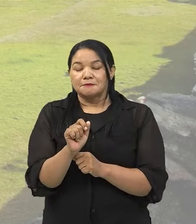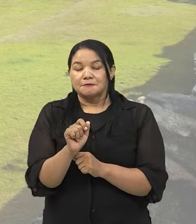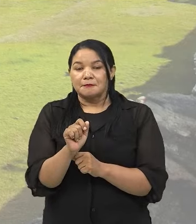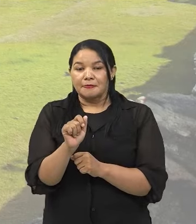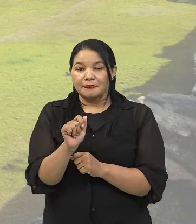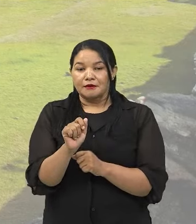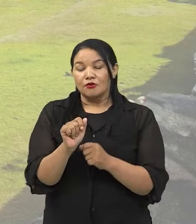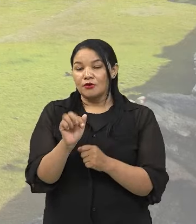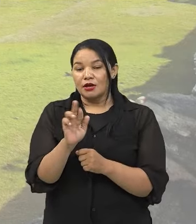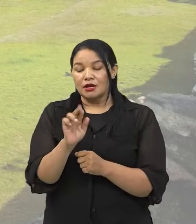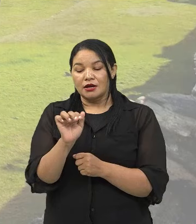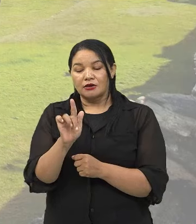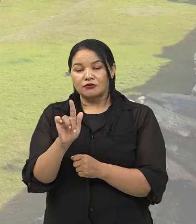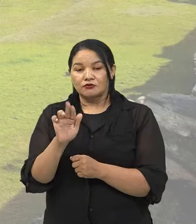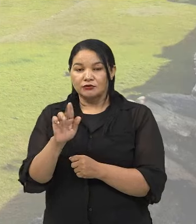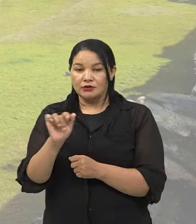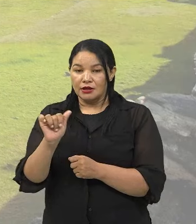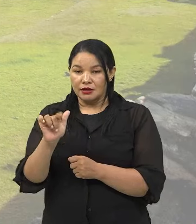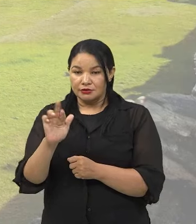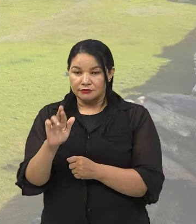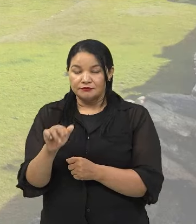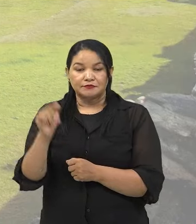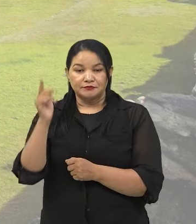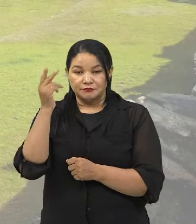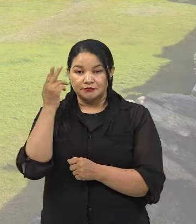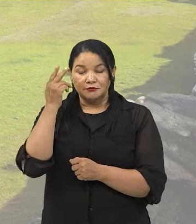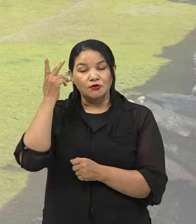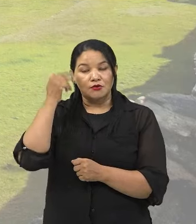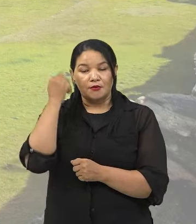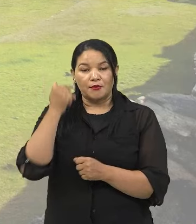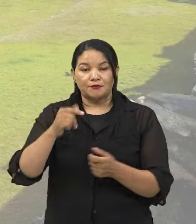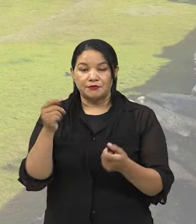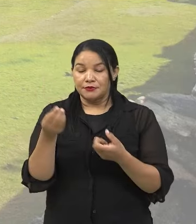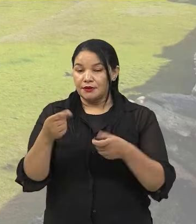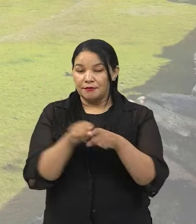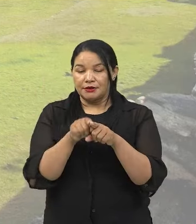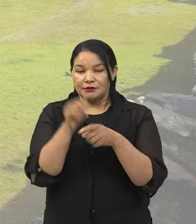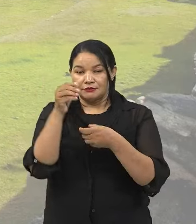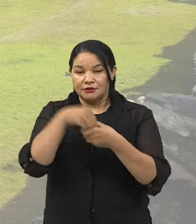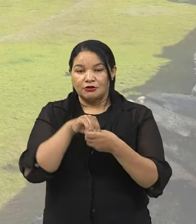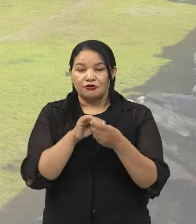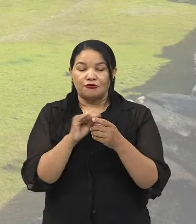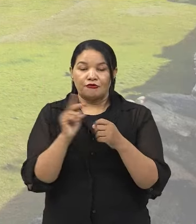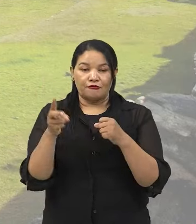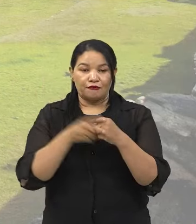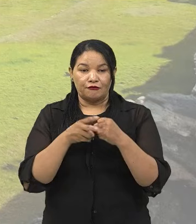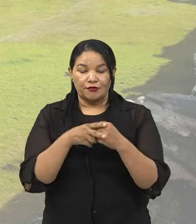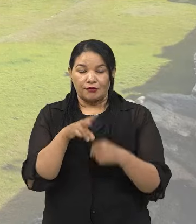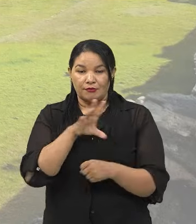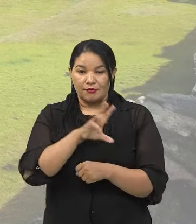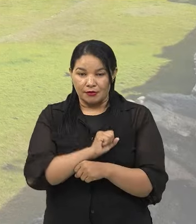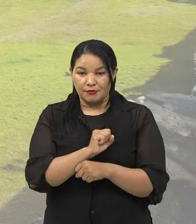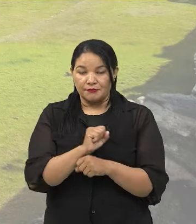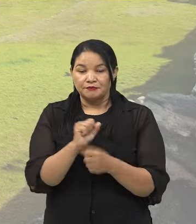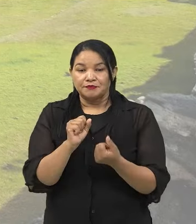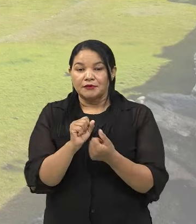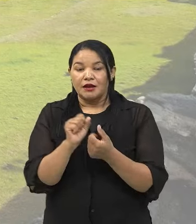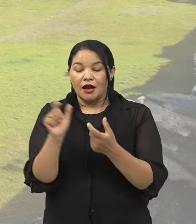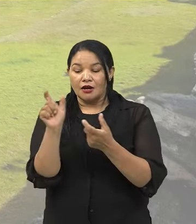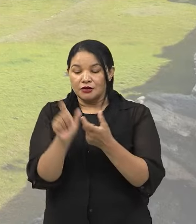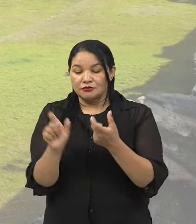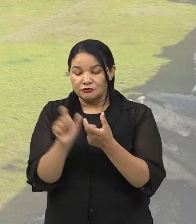regulares. Então, observem que dentro desse verbo amar, se a gente tirar essa conjugação, que é o